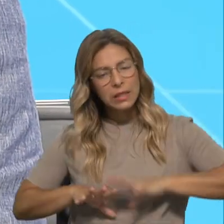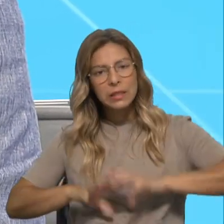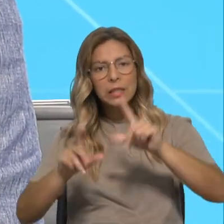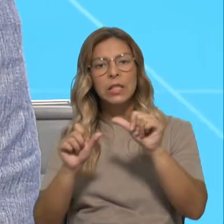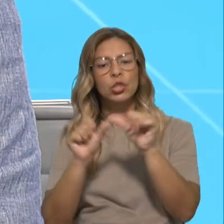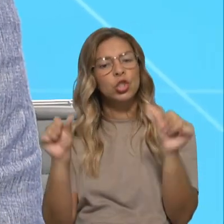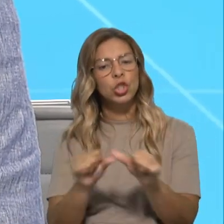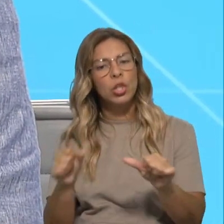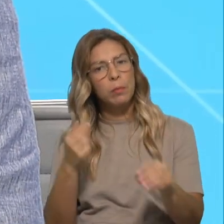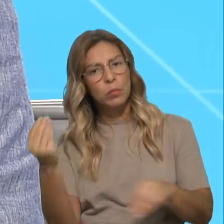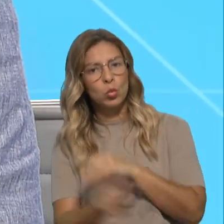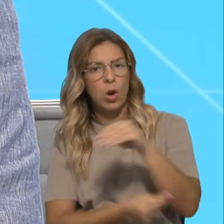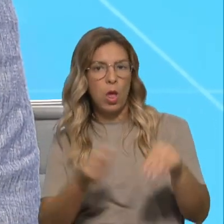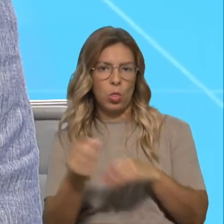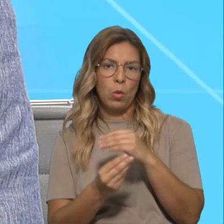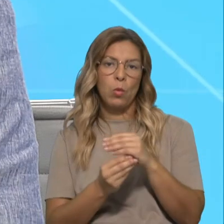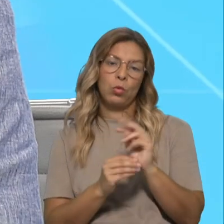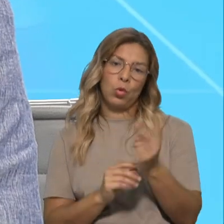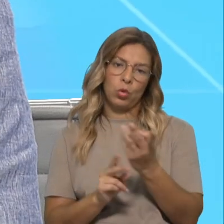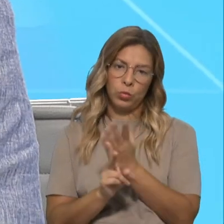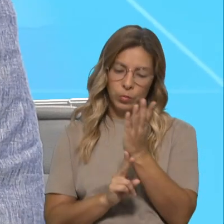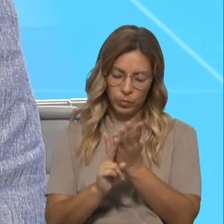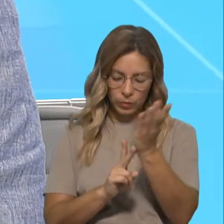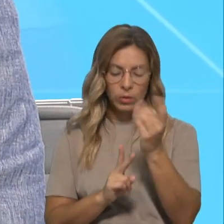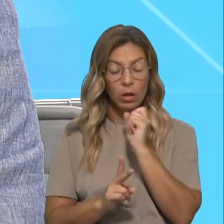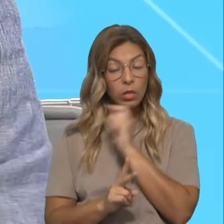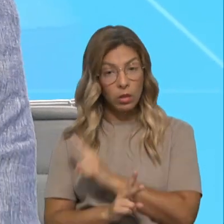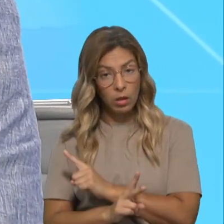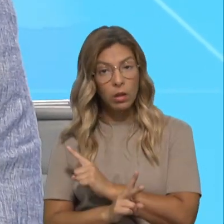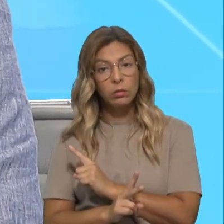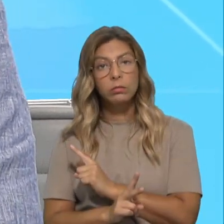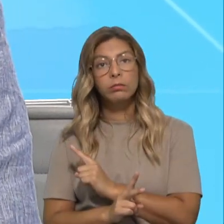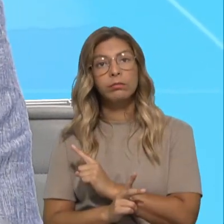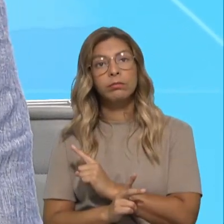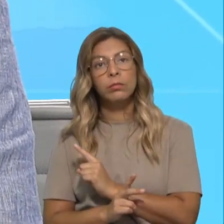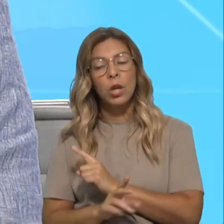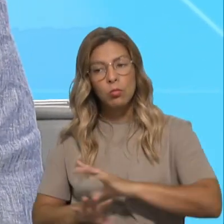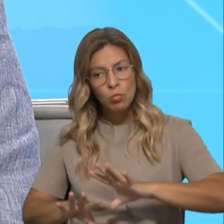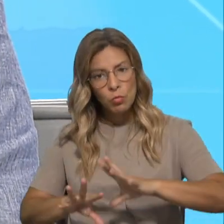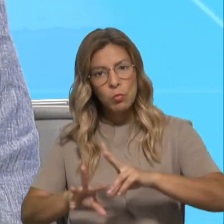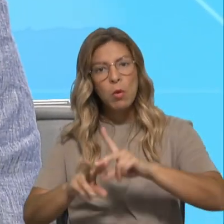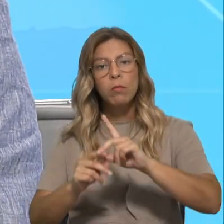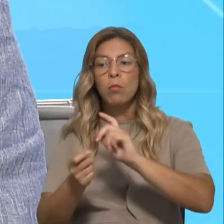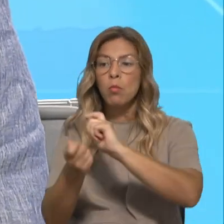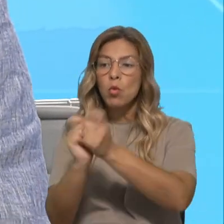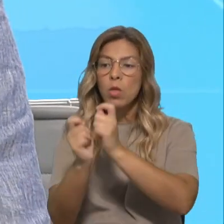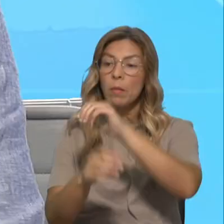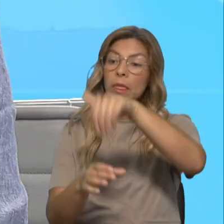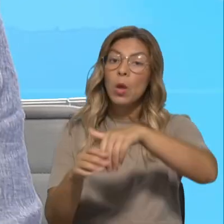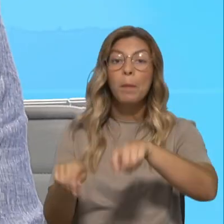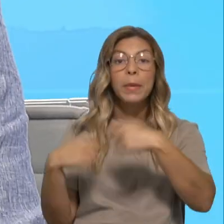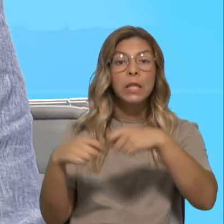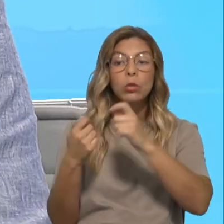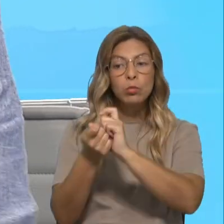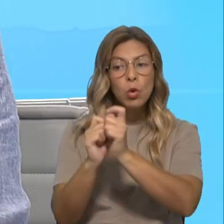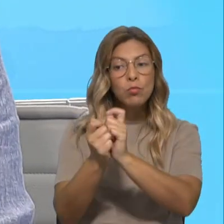de círculos plurinominais e uninominais, que permite uma regeneração dos partidos, e que nós tenhamos os